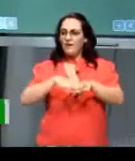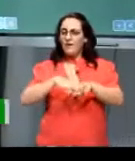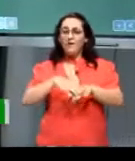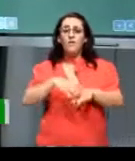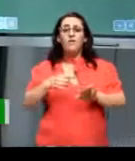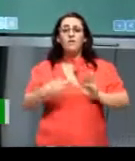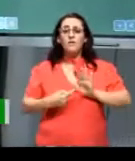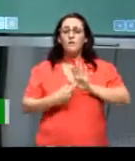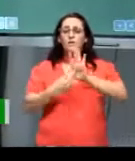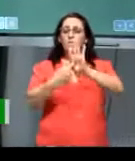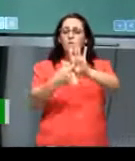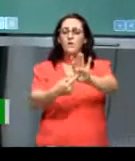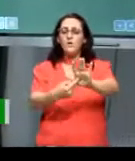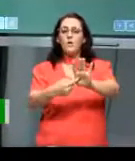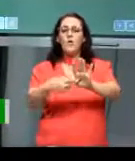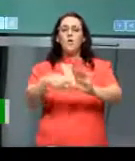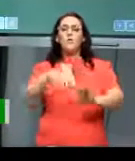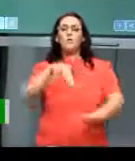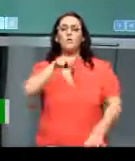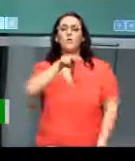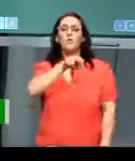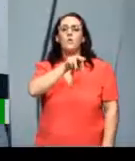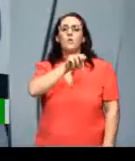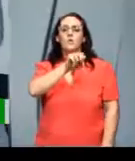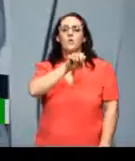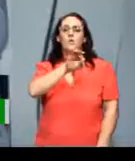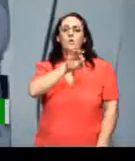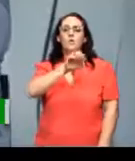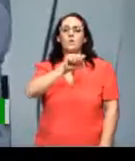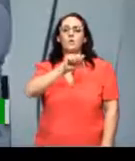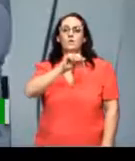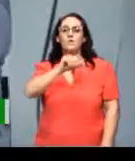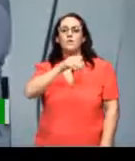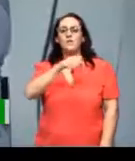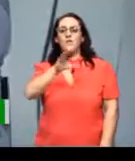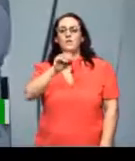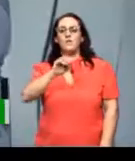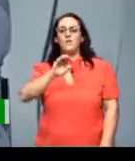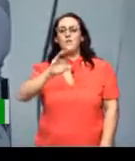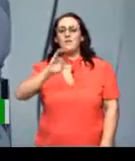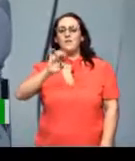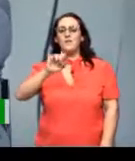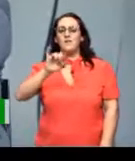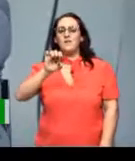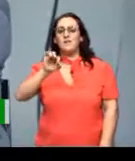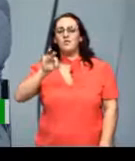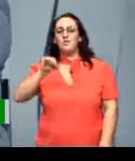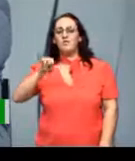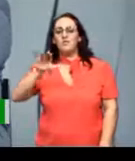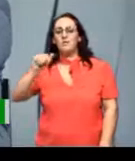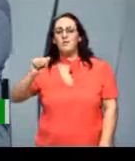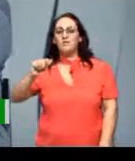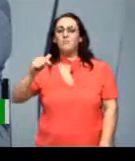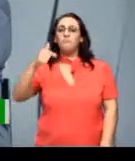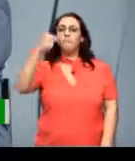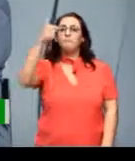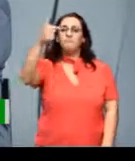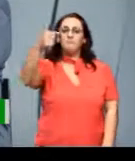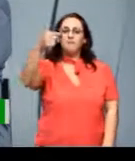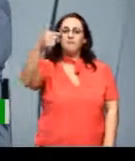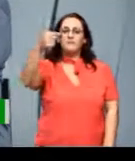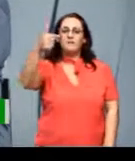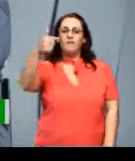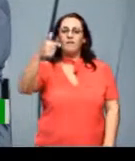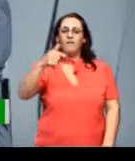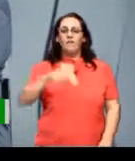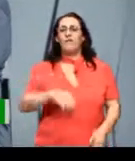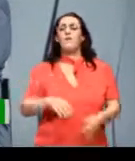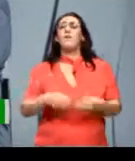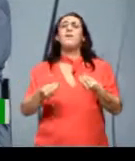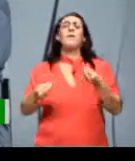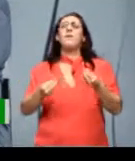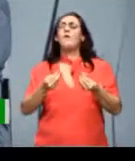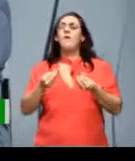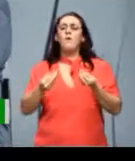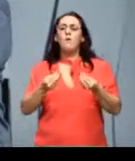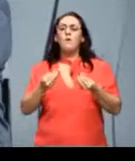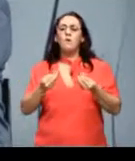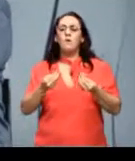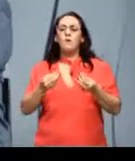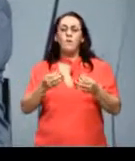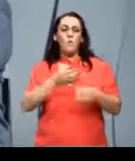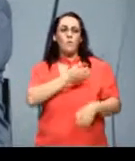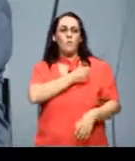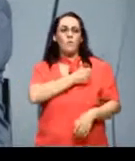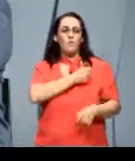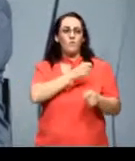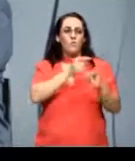científica? Não, essa pela primeira vez não vou precisar escrever. Na verdade, números assim, constantes matemáticas